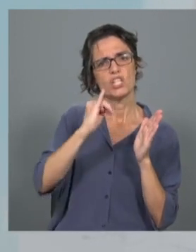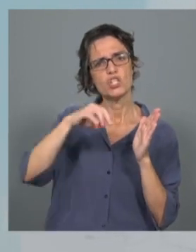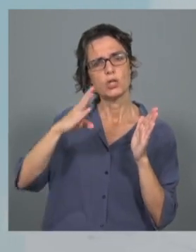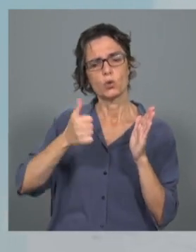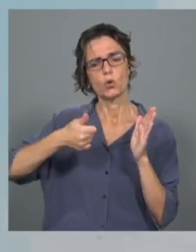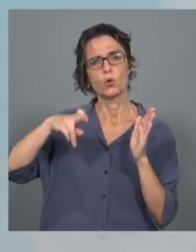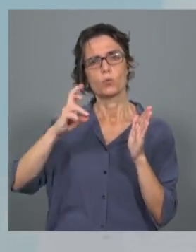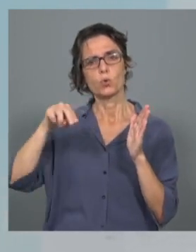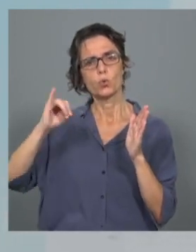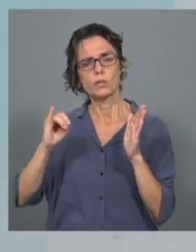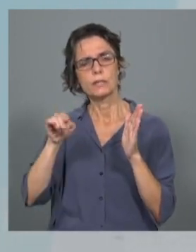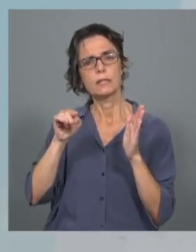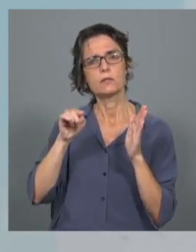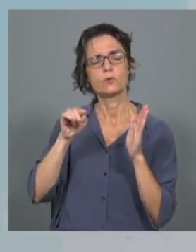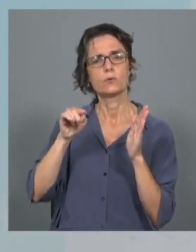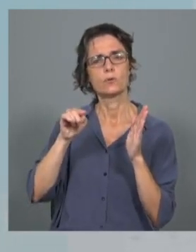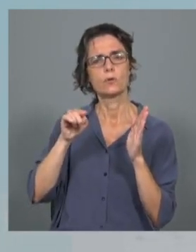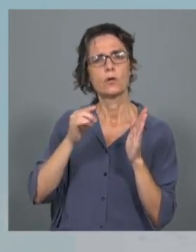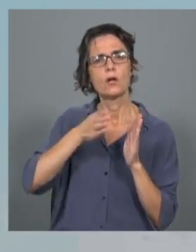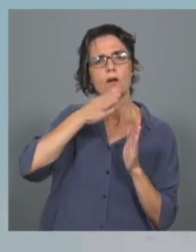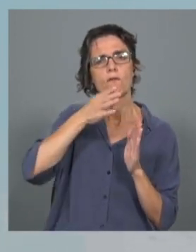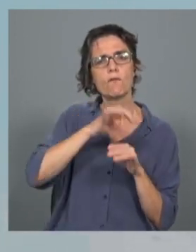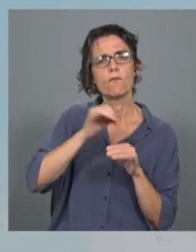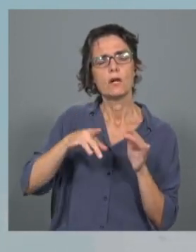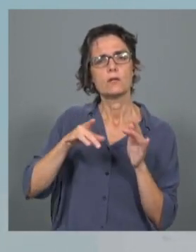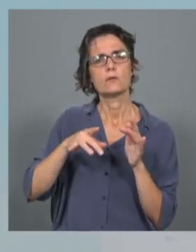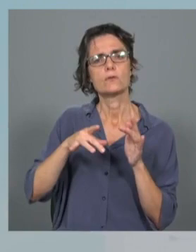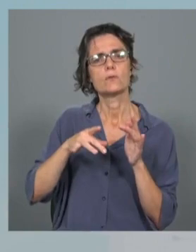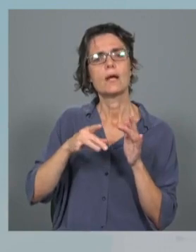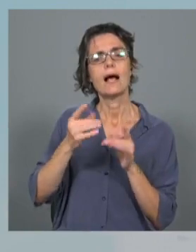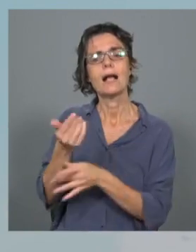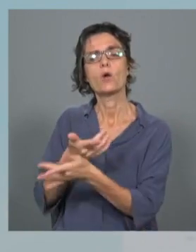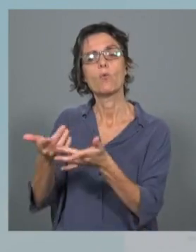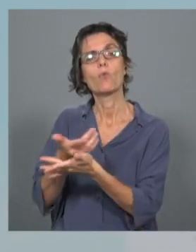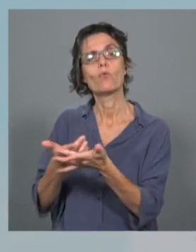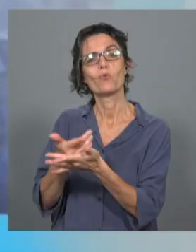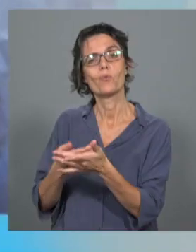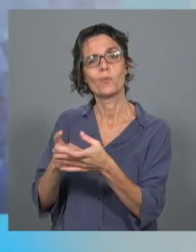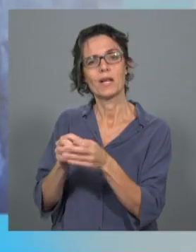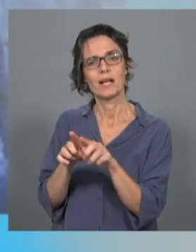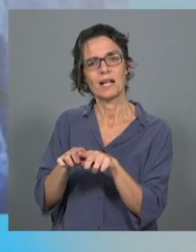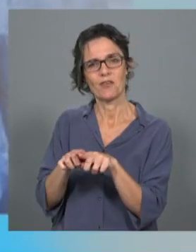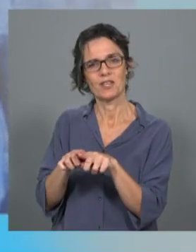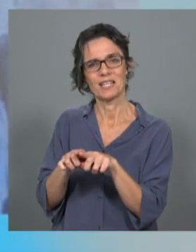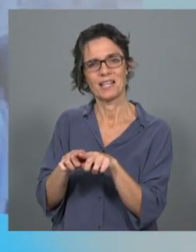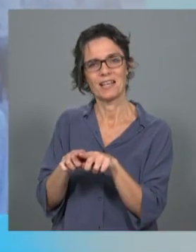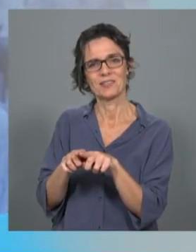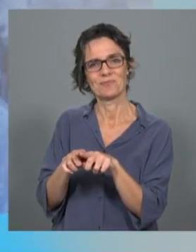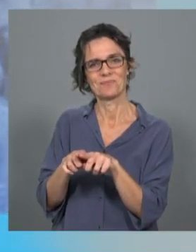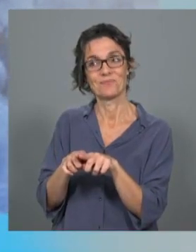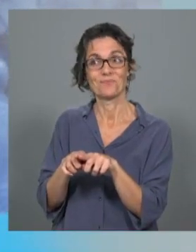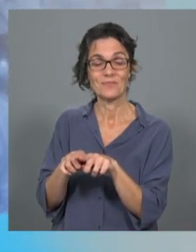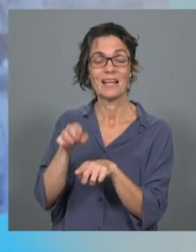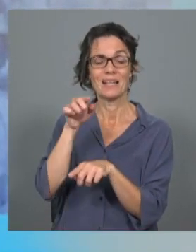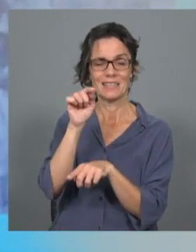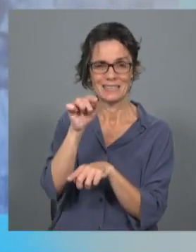economia de Francisco, sim. que fala da economia da fraternidade. conceito novo é este Eu que acho está que é aqui um em causa? conceito